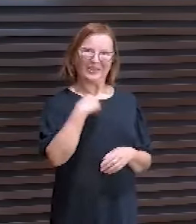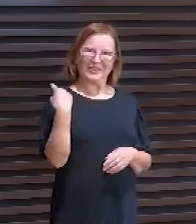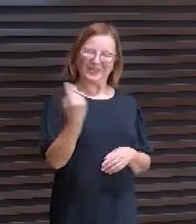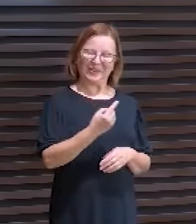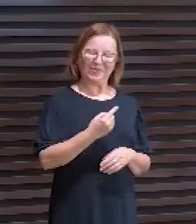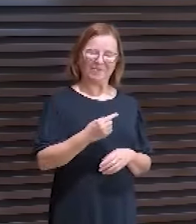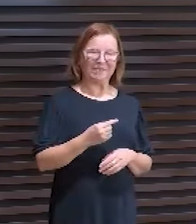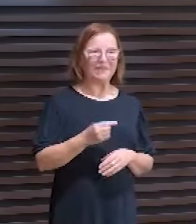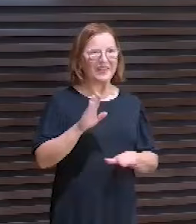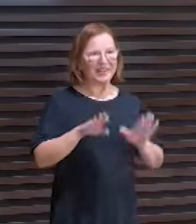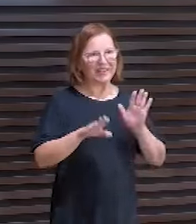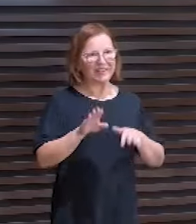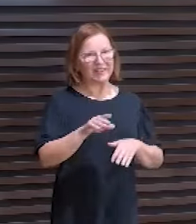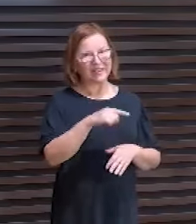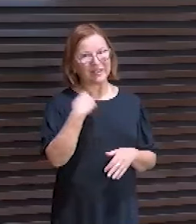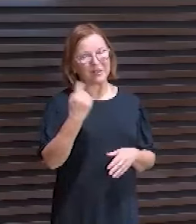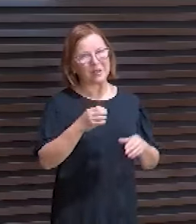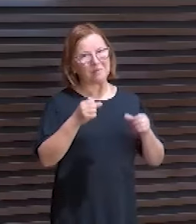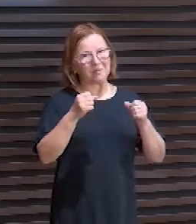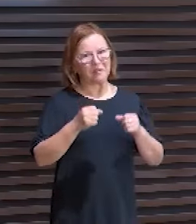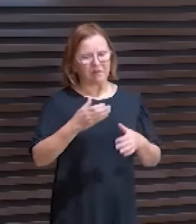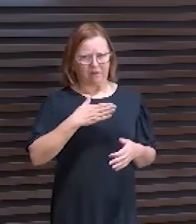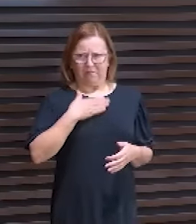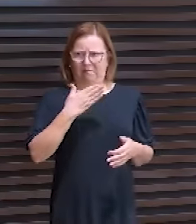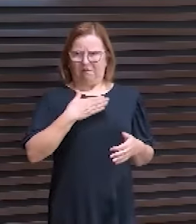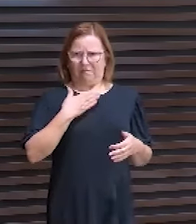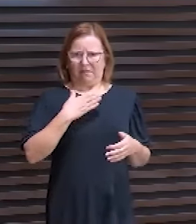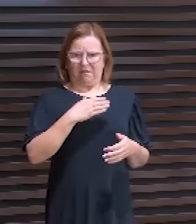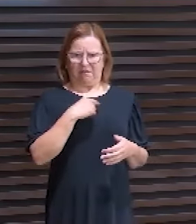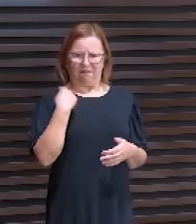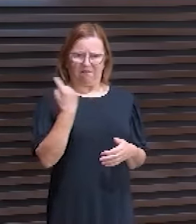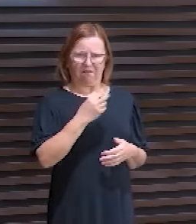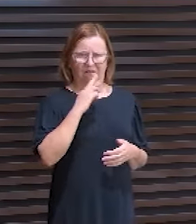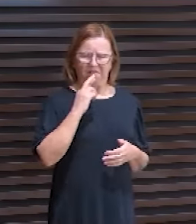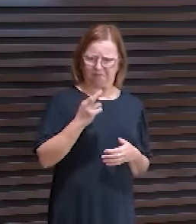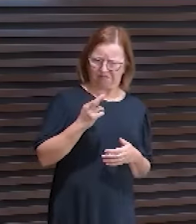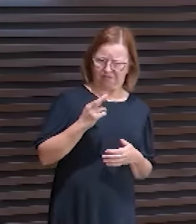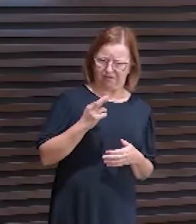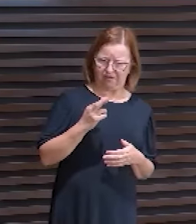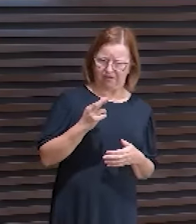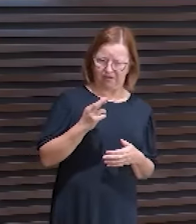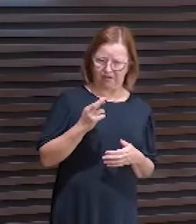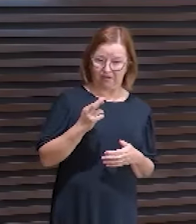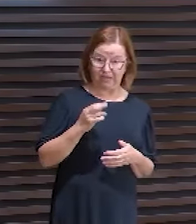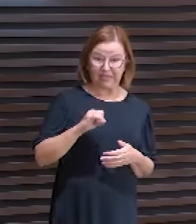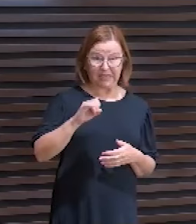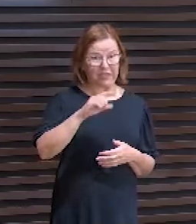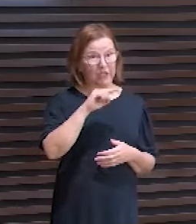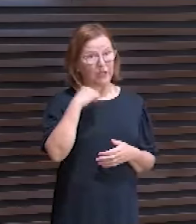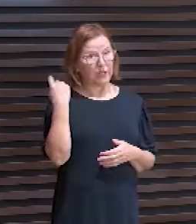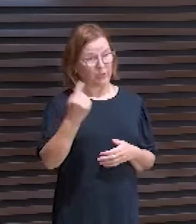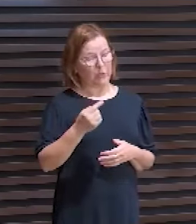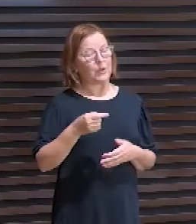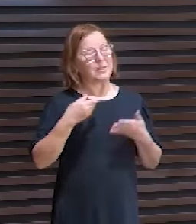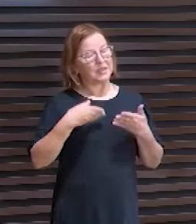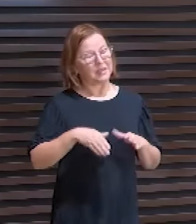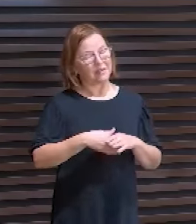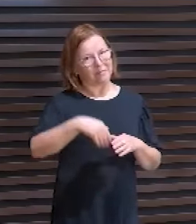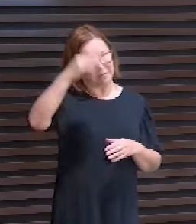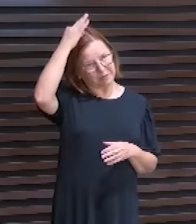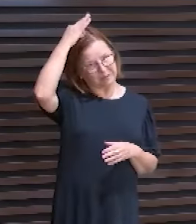vezes nós podemos nos assustar com as nossas reações quando nós somos nascidos de novo porque o ego